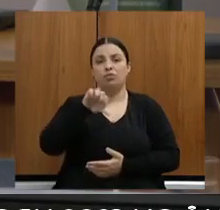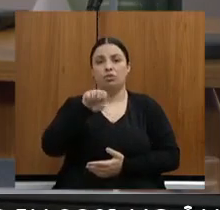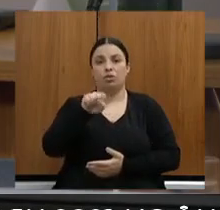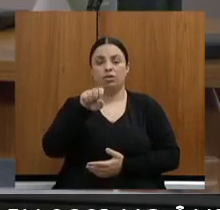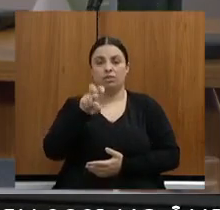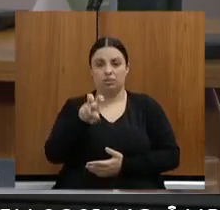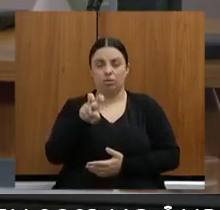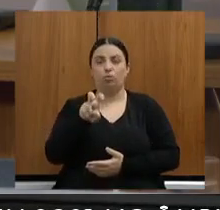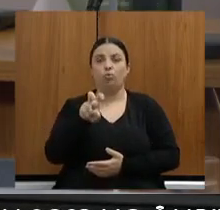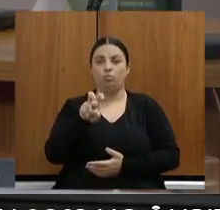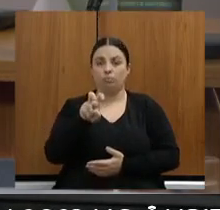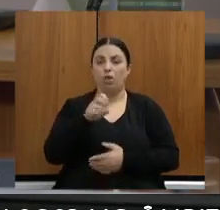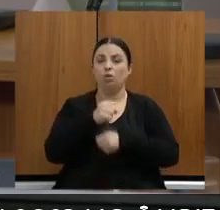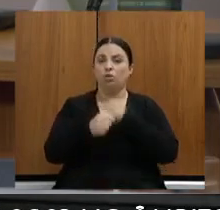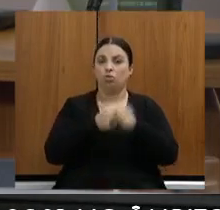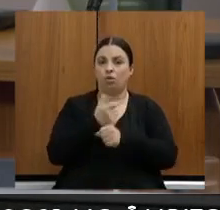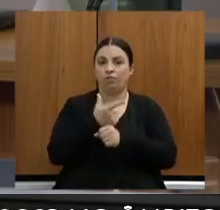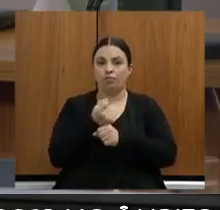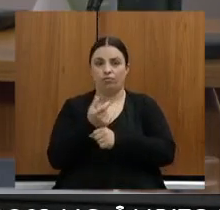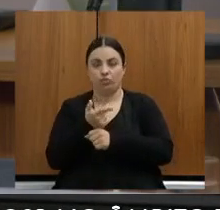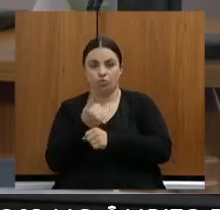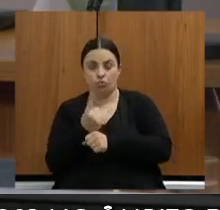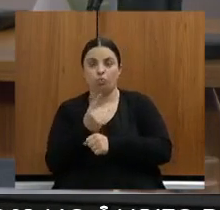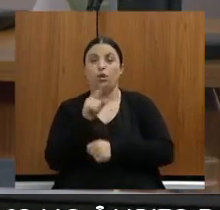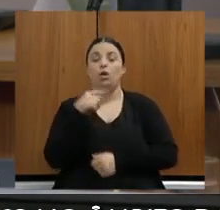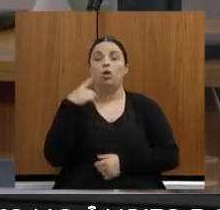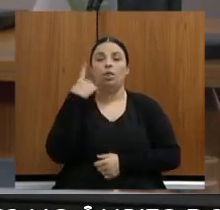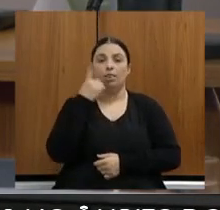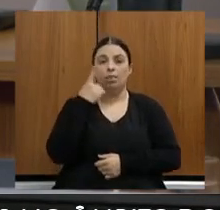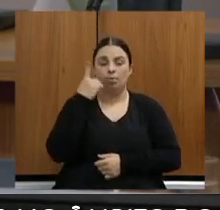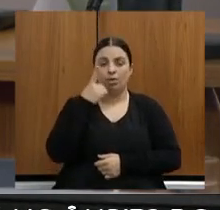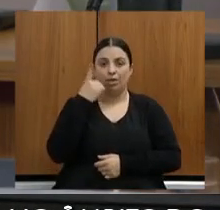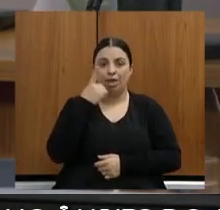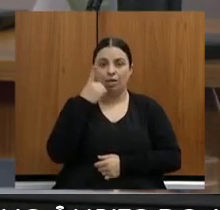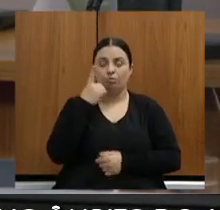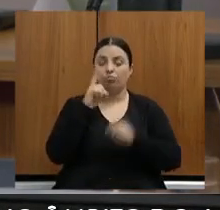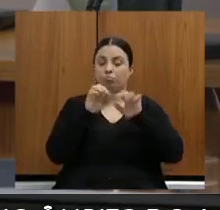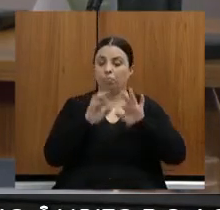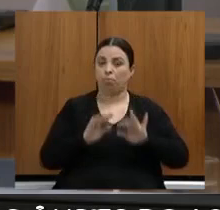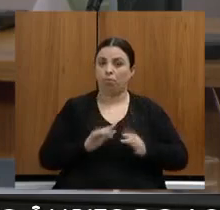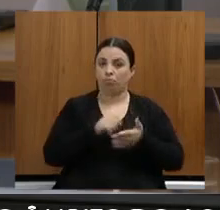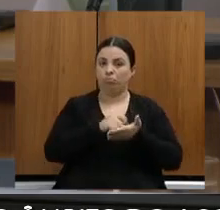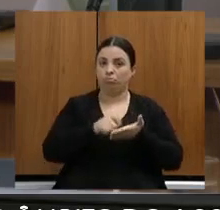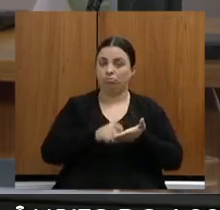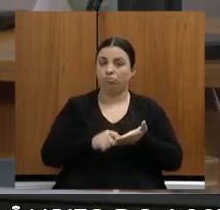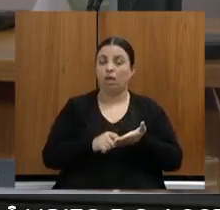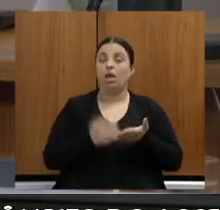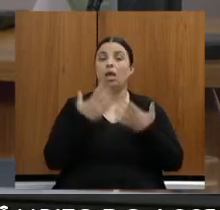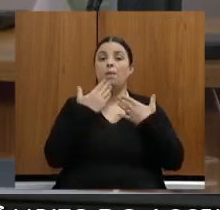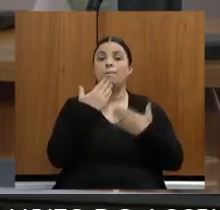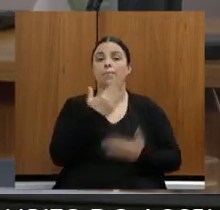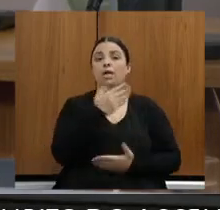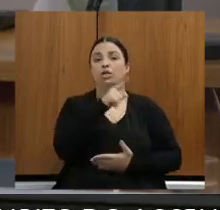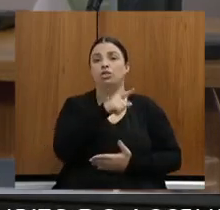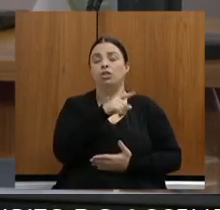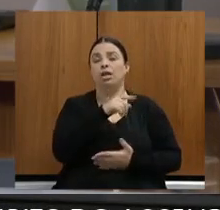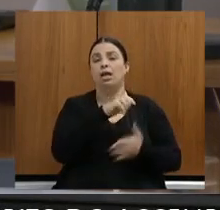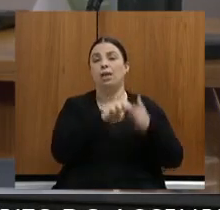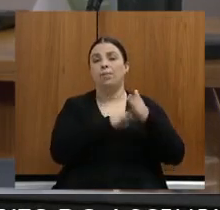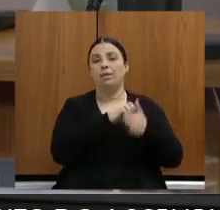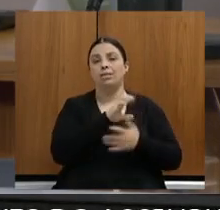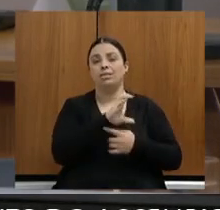um que o deputado que a subscreve requer a seapa com